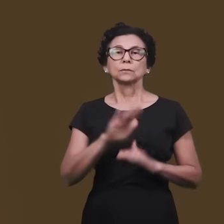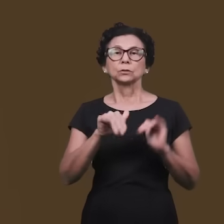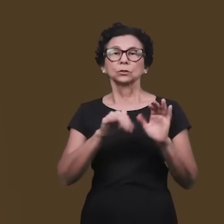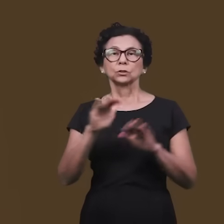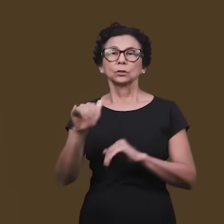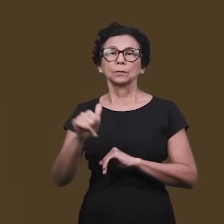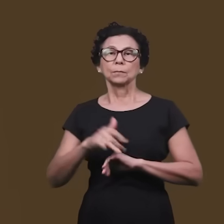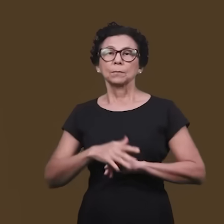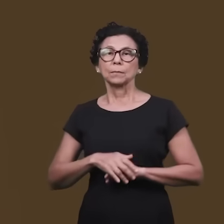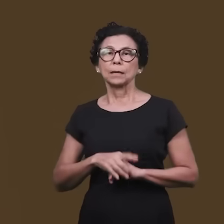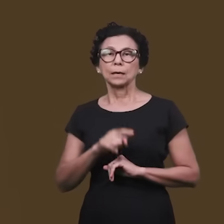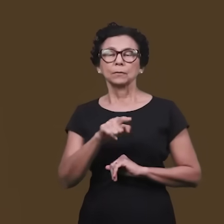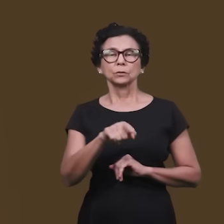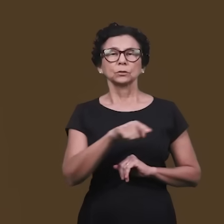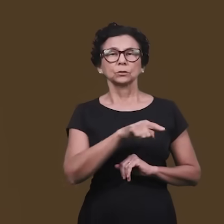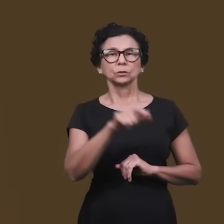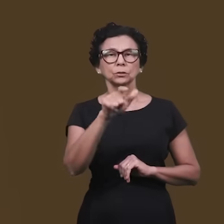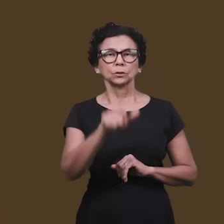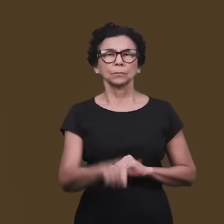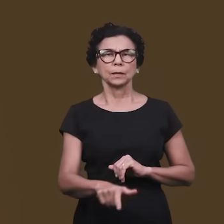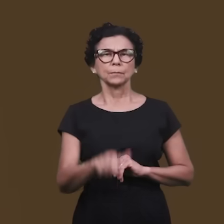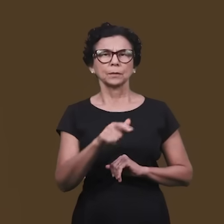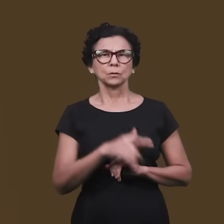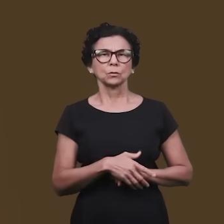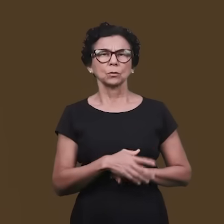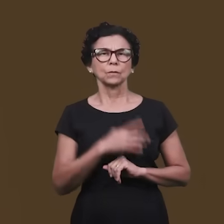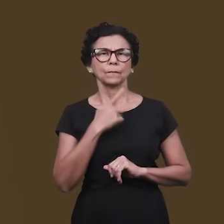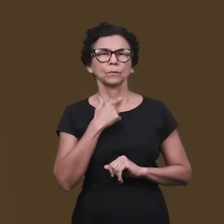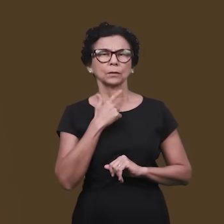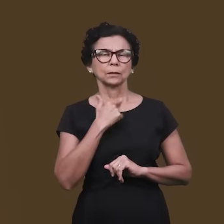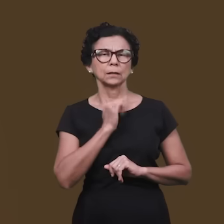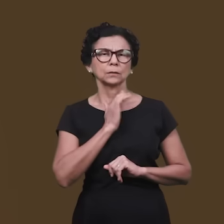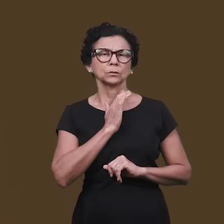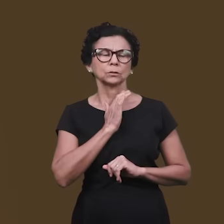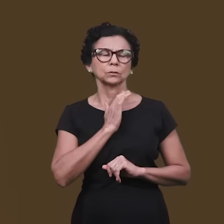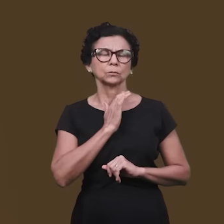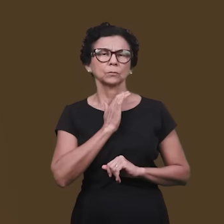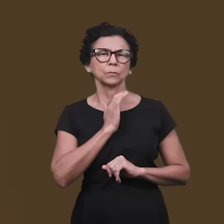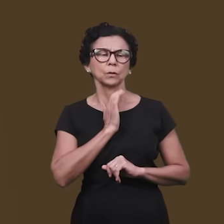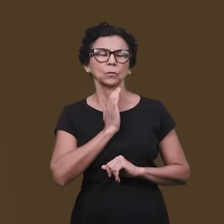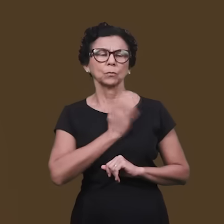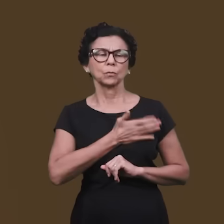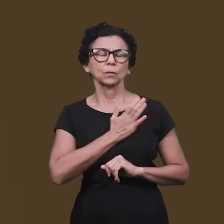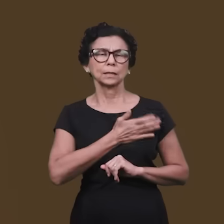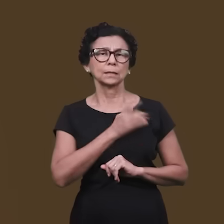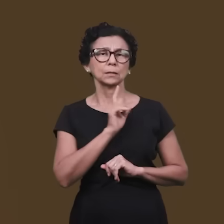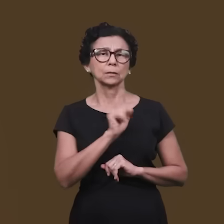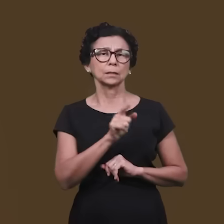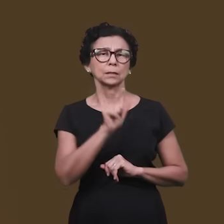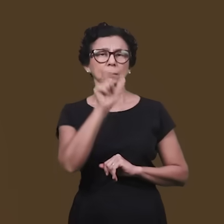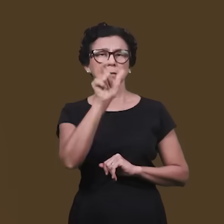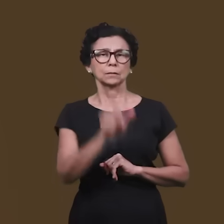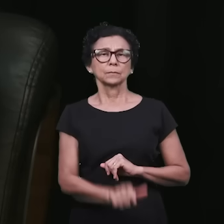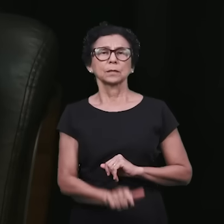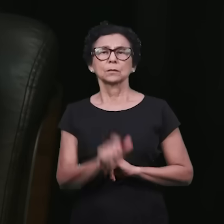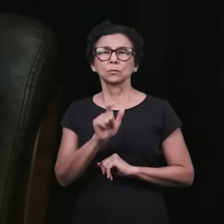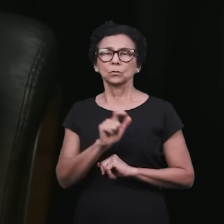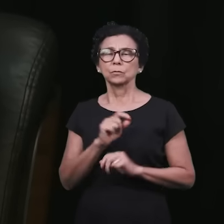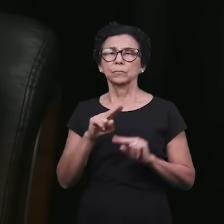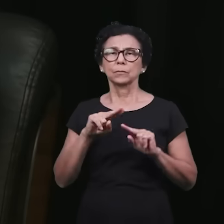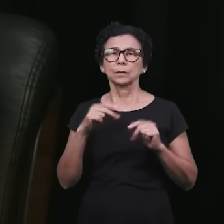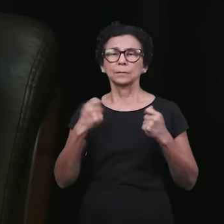meu coração. Glória a Deus. Que vos apacentem com ciência e com inteligência. Quando